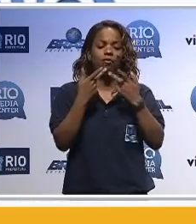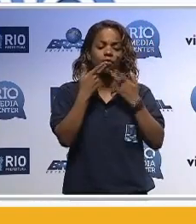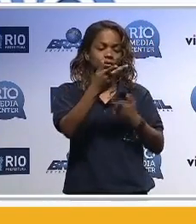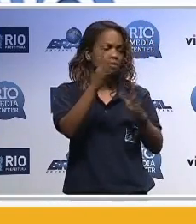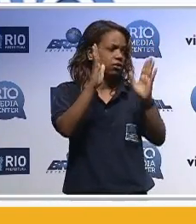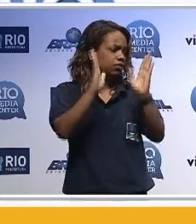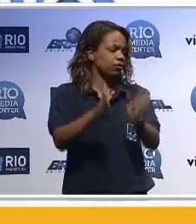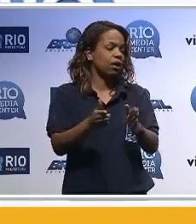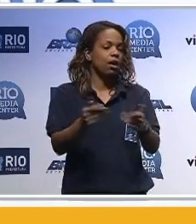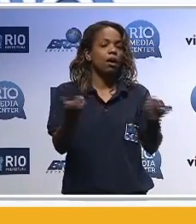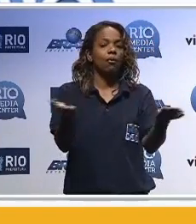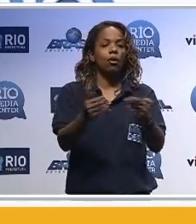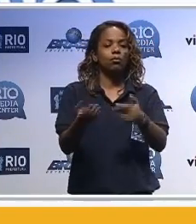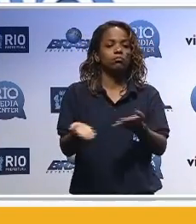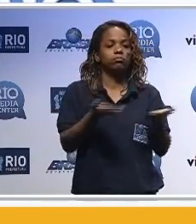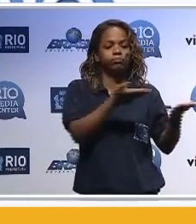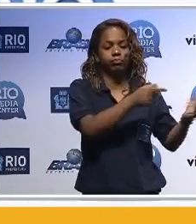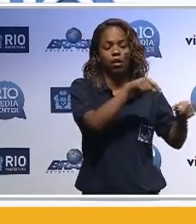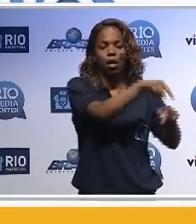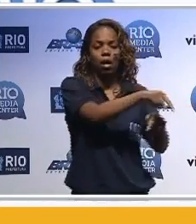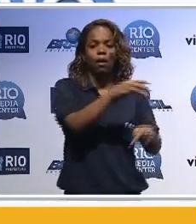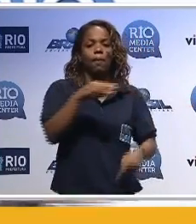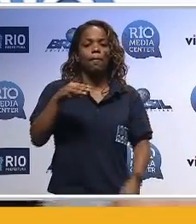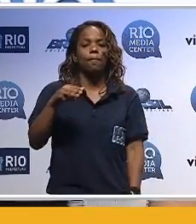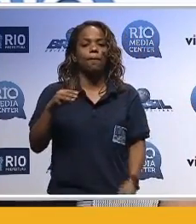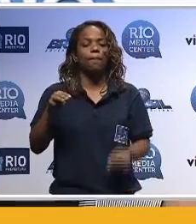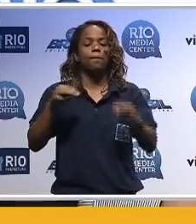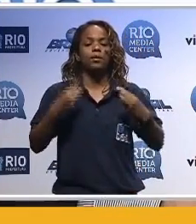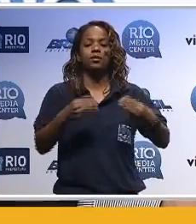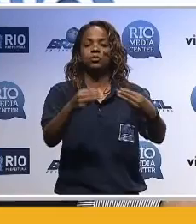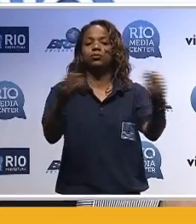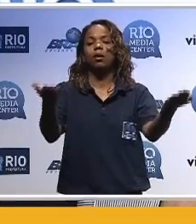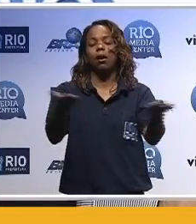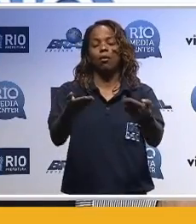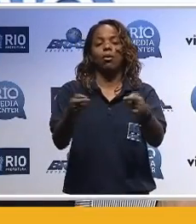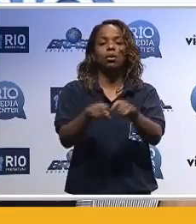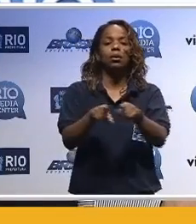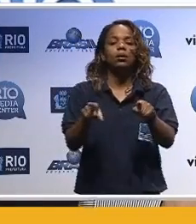para o ministro para fazer essa reflexão, inclusive sobre essa questão